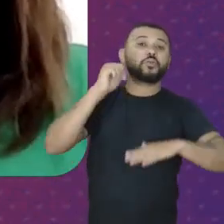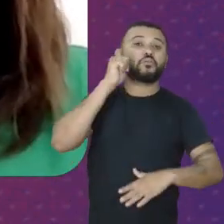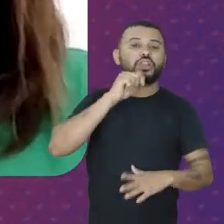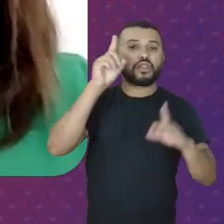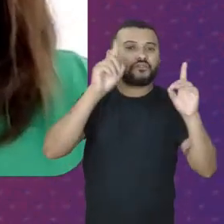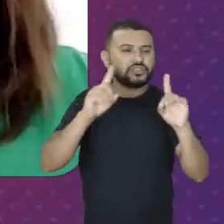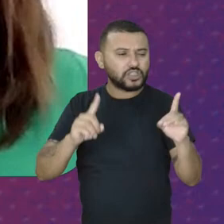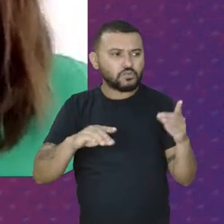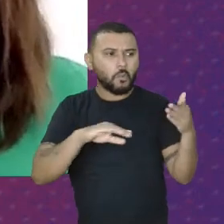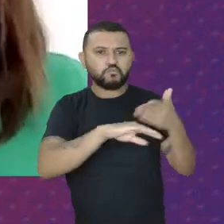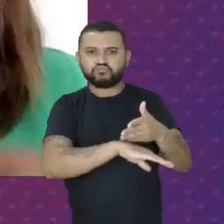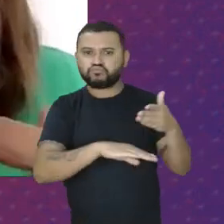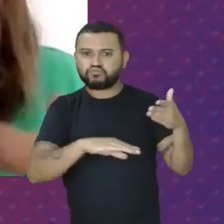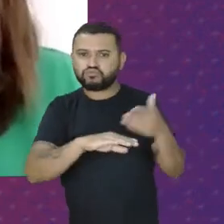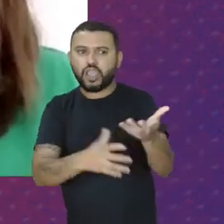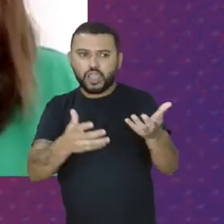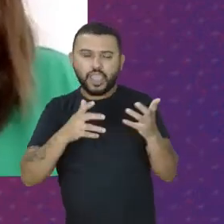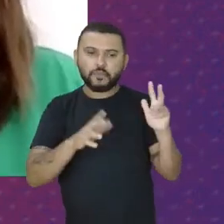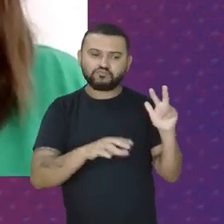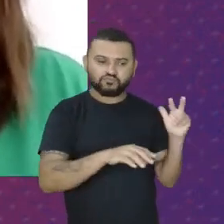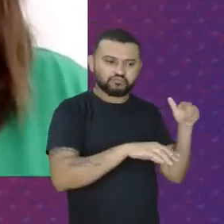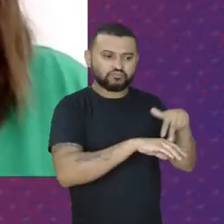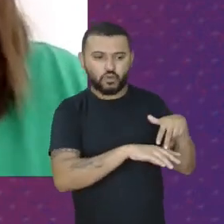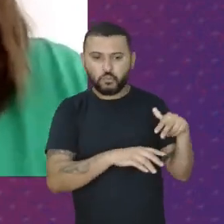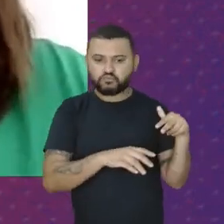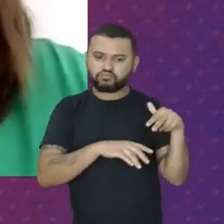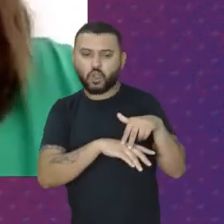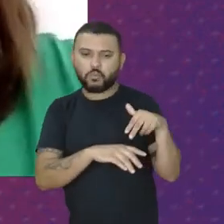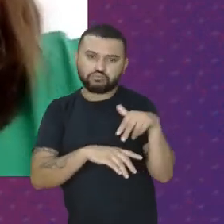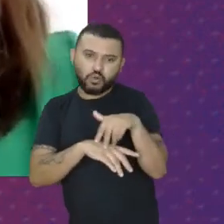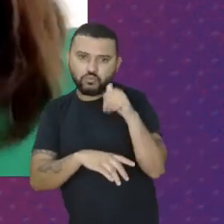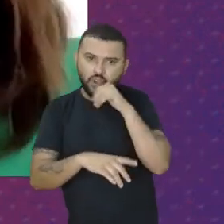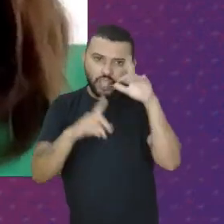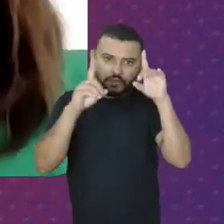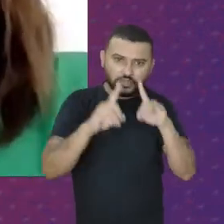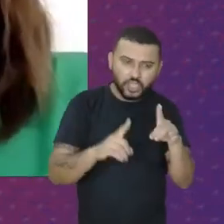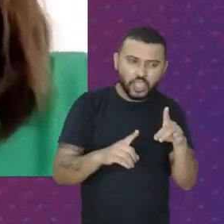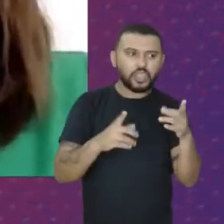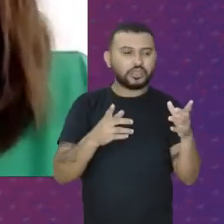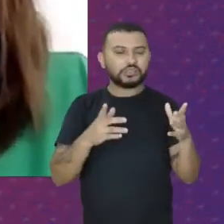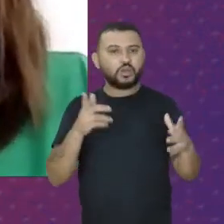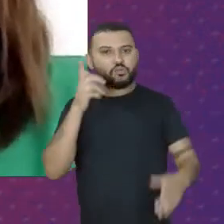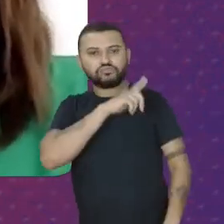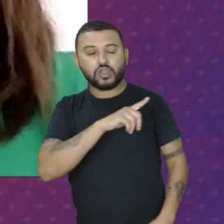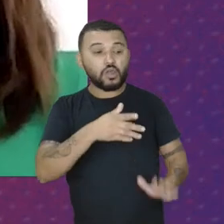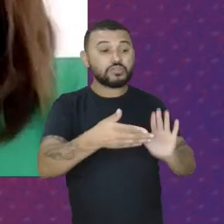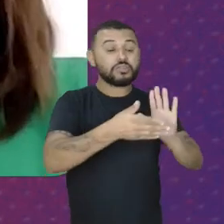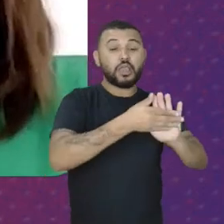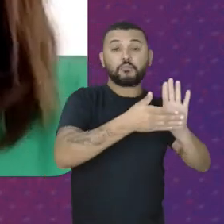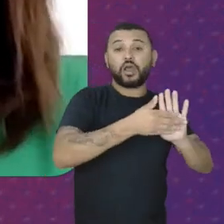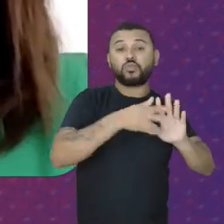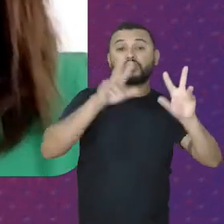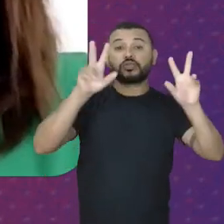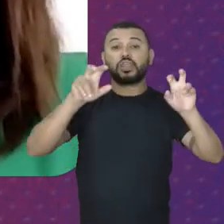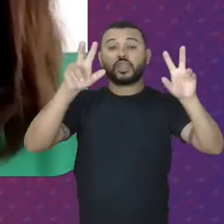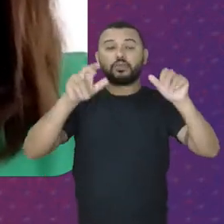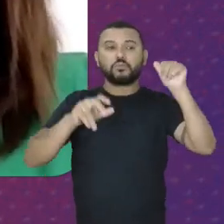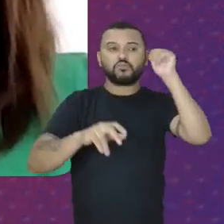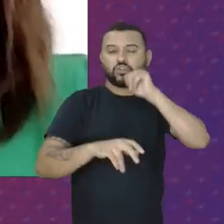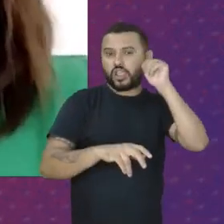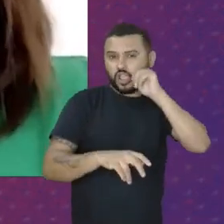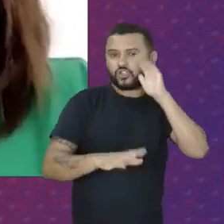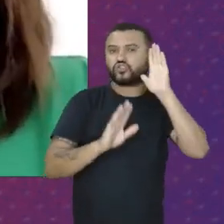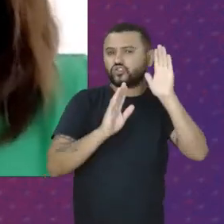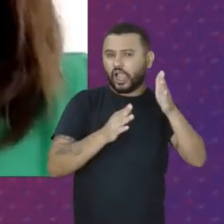com deficiência, querendo um protagonismo, querendo que as pautas do movimento